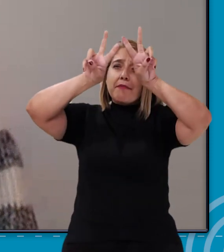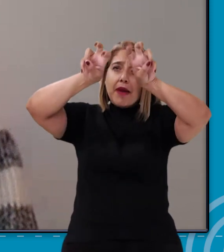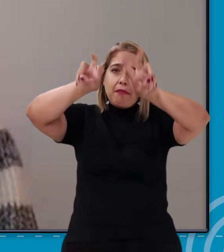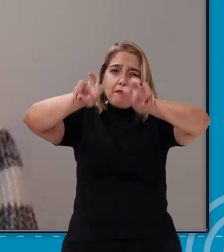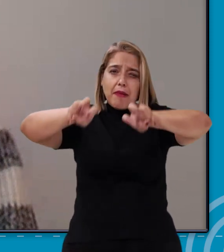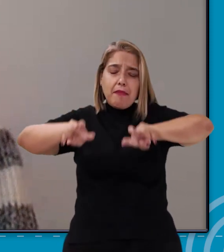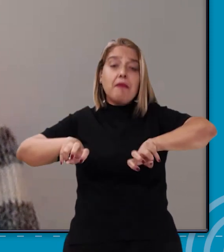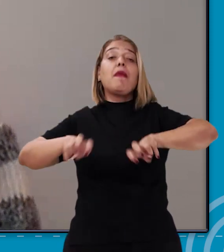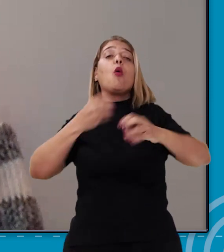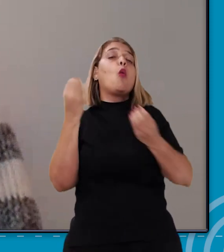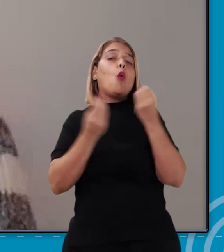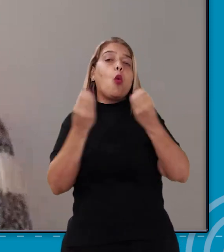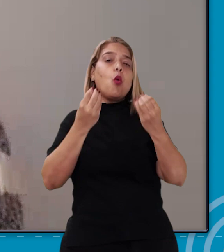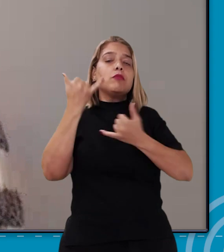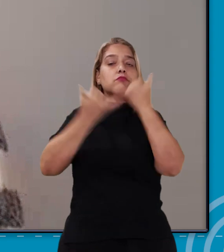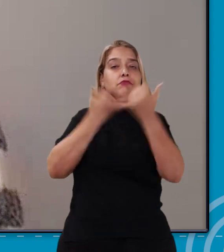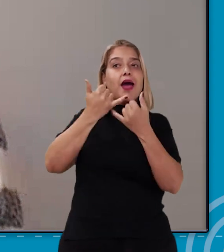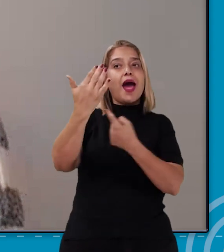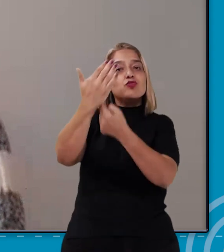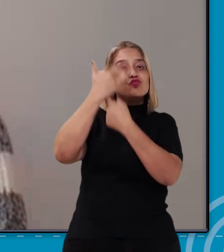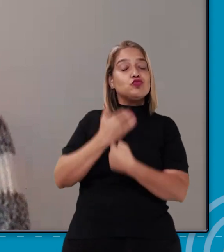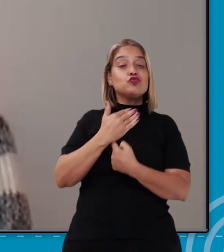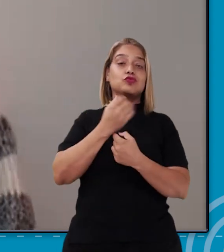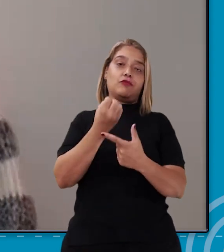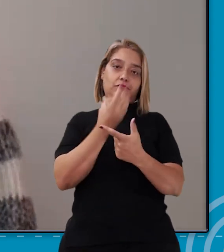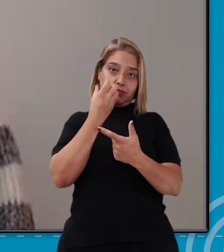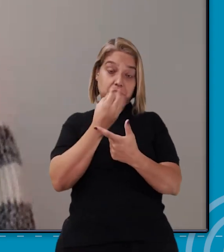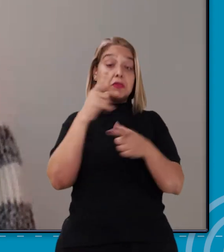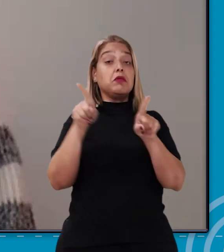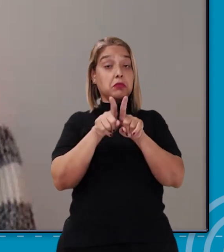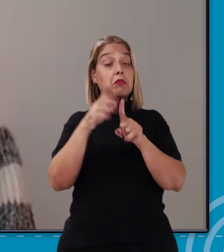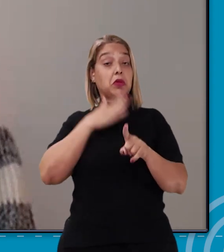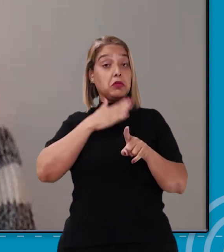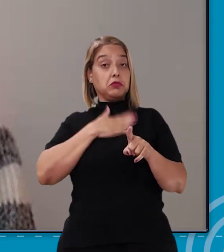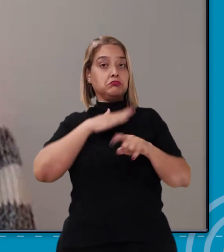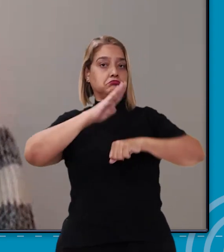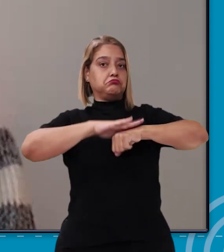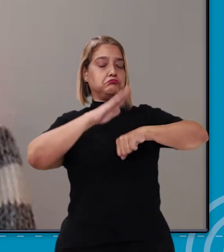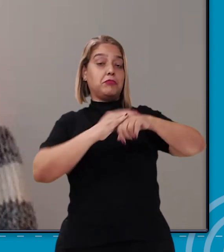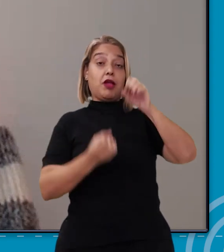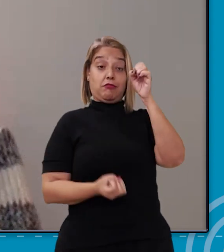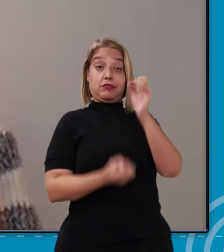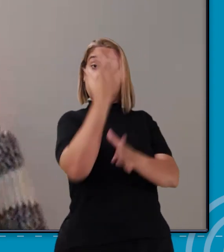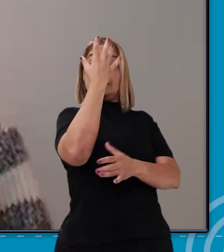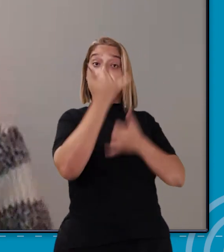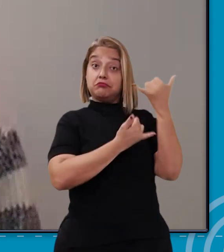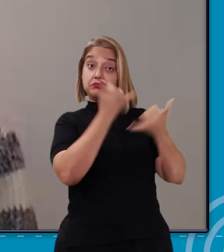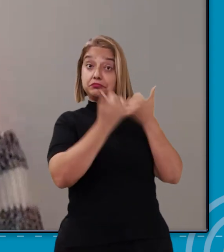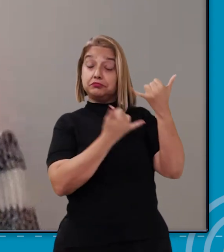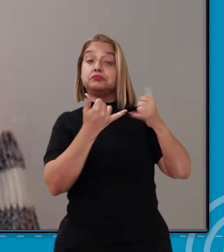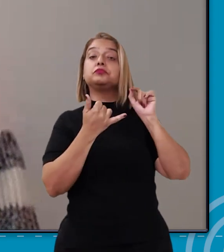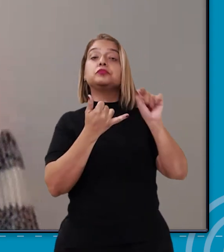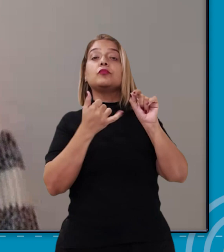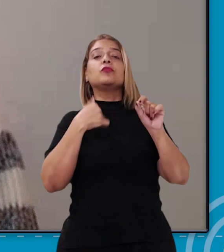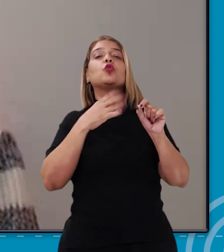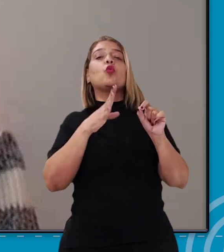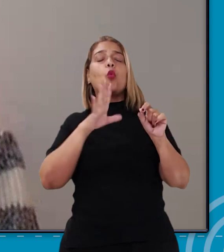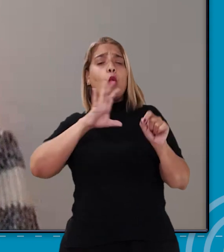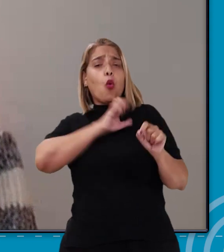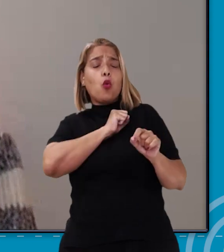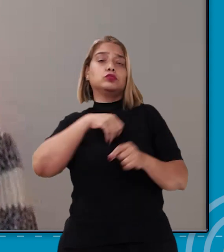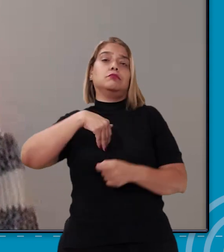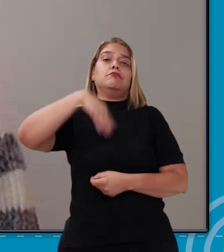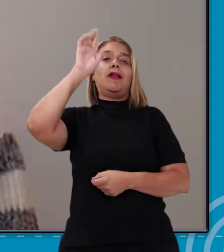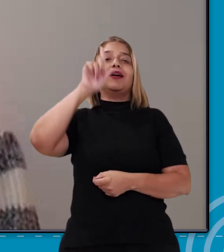de alfabetização. Ou eu posso criar também esses jogos, né? Eu gosto muito de uma ferramenta autoral que